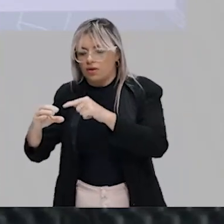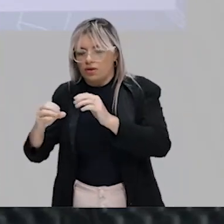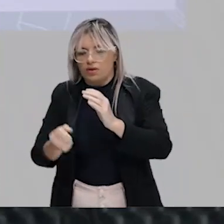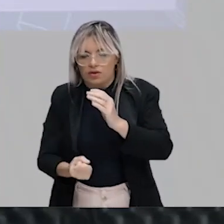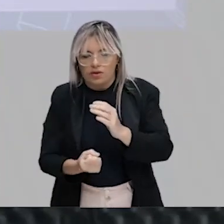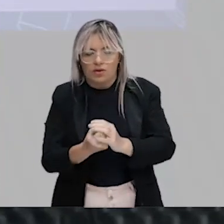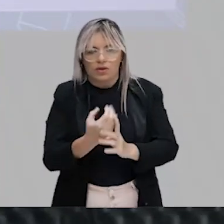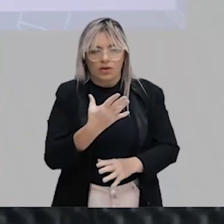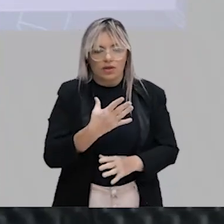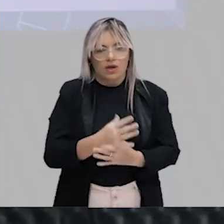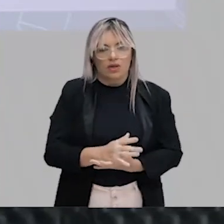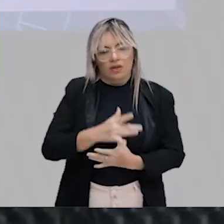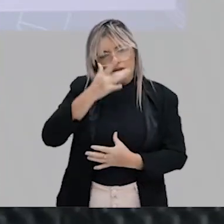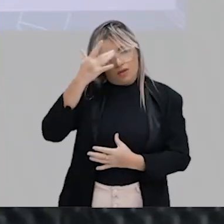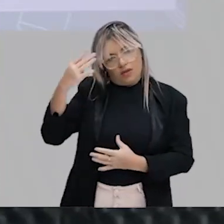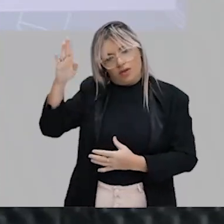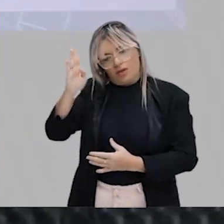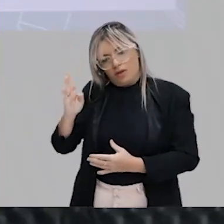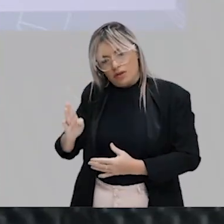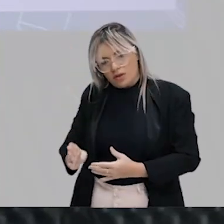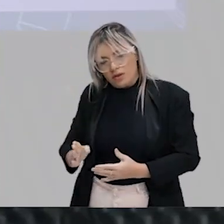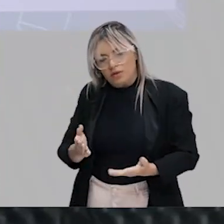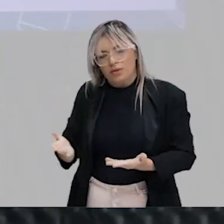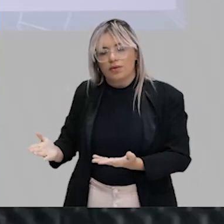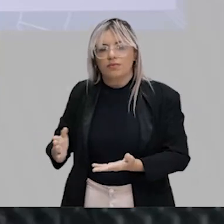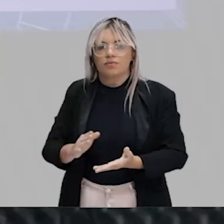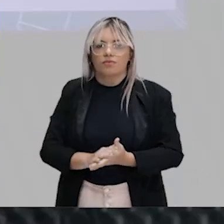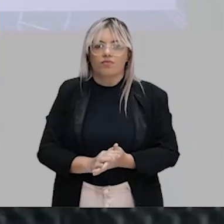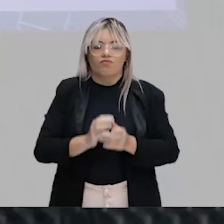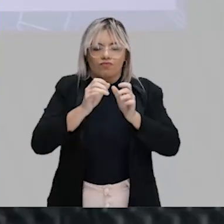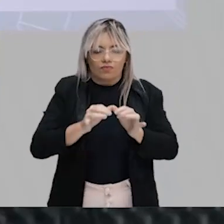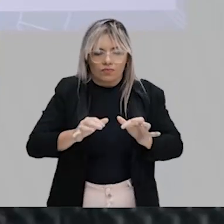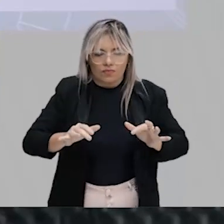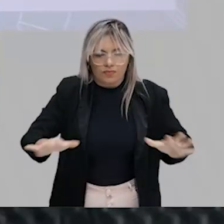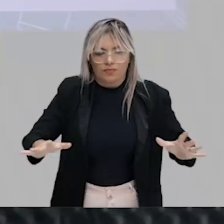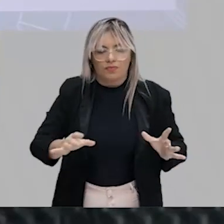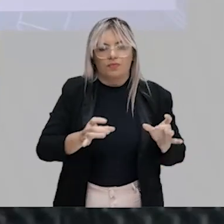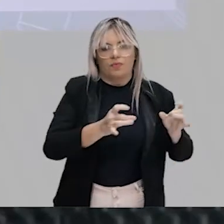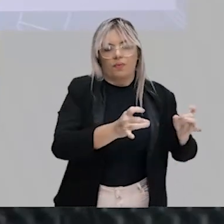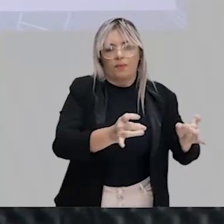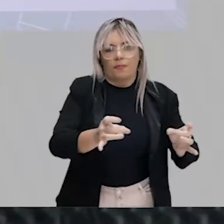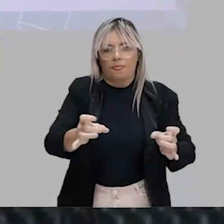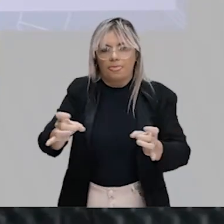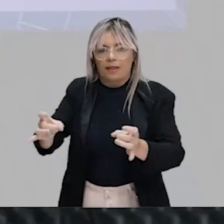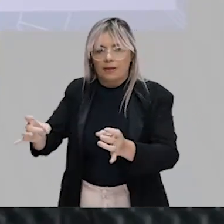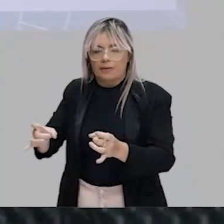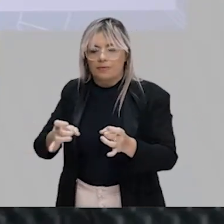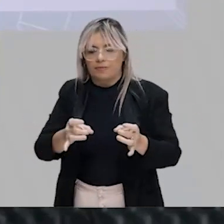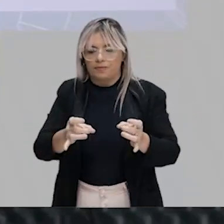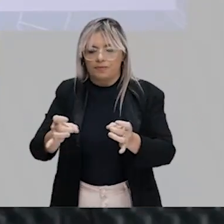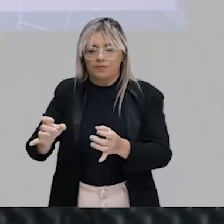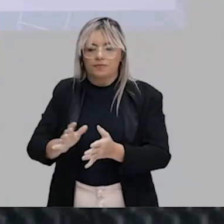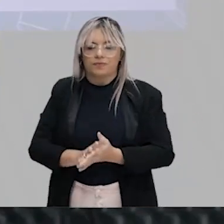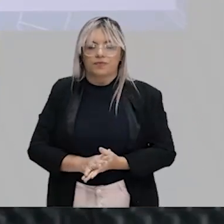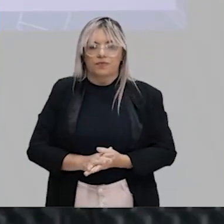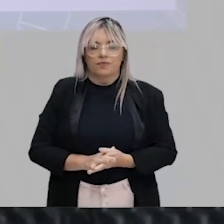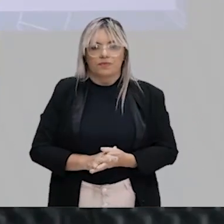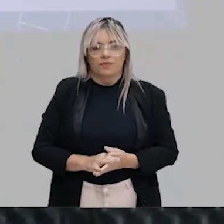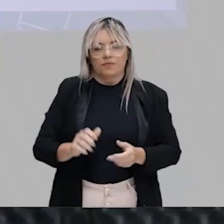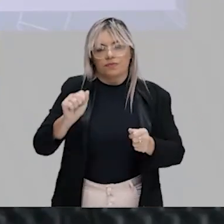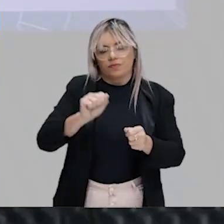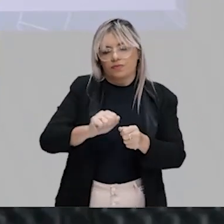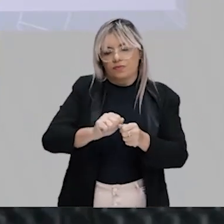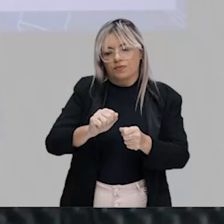por um brasileiro, Royce Gracie, né? E ele se expandiu, depois vendeu, aí Dana White tomou e criou, fez